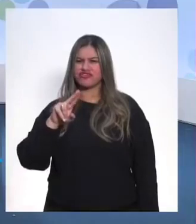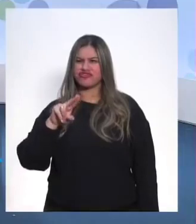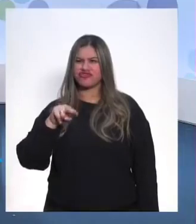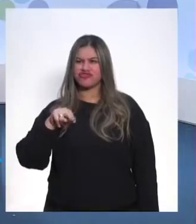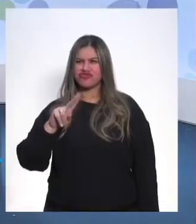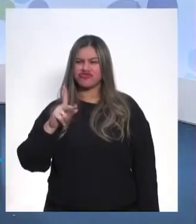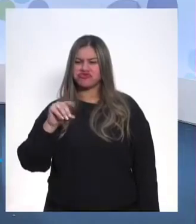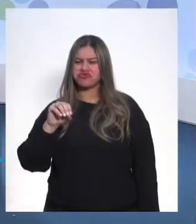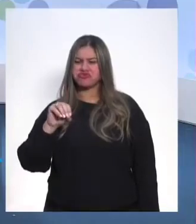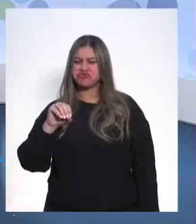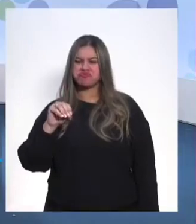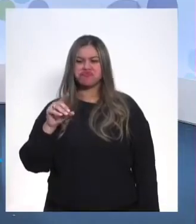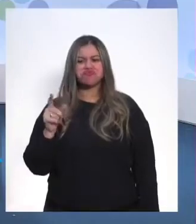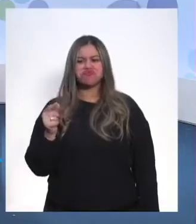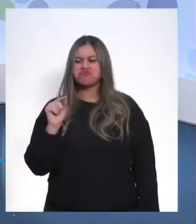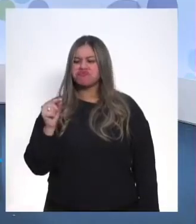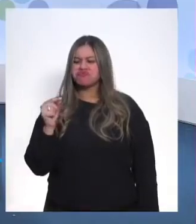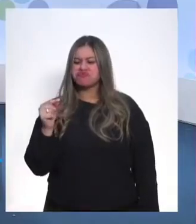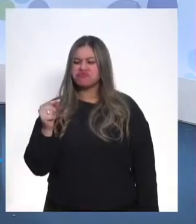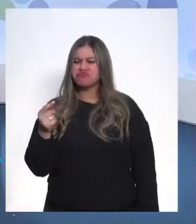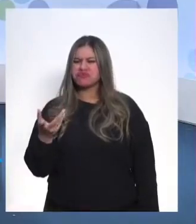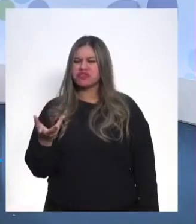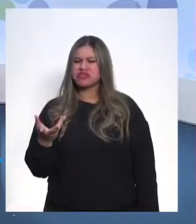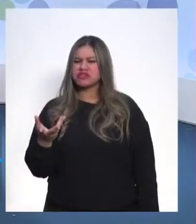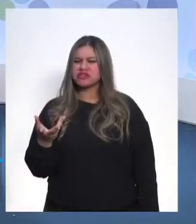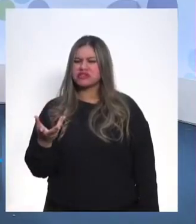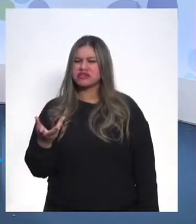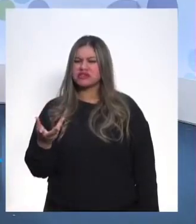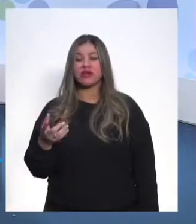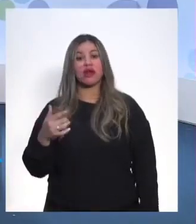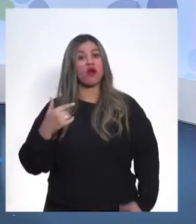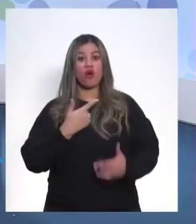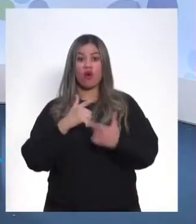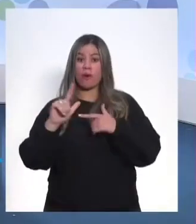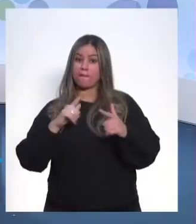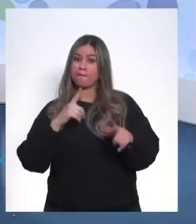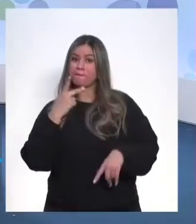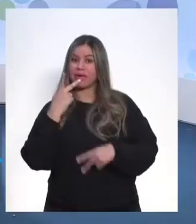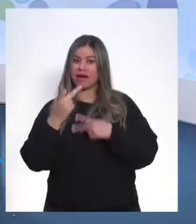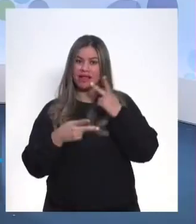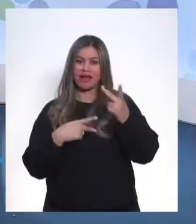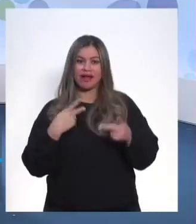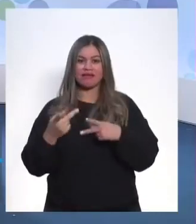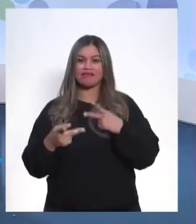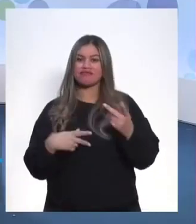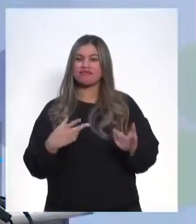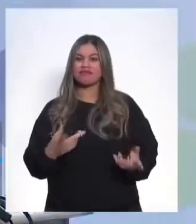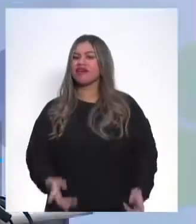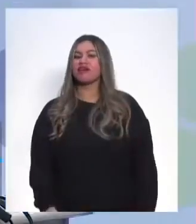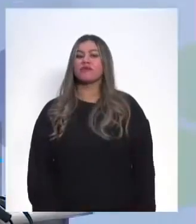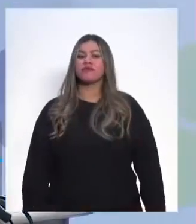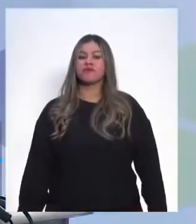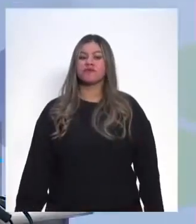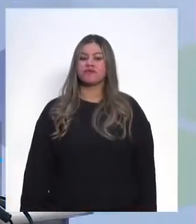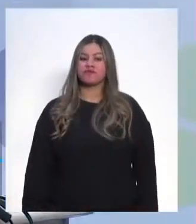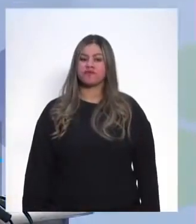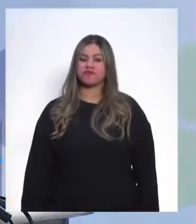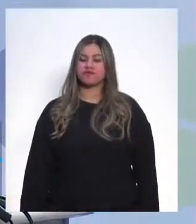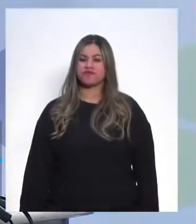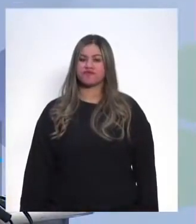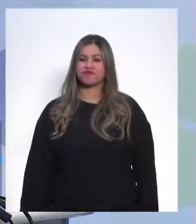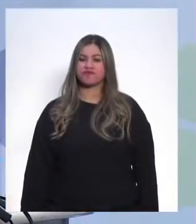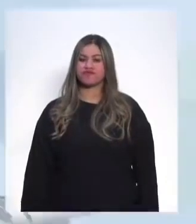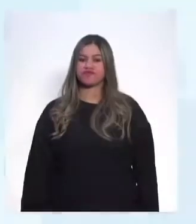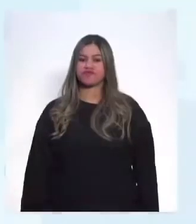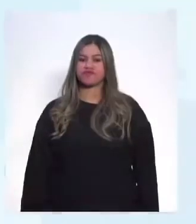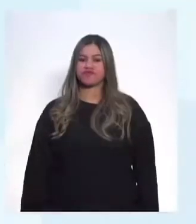é tinha. chuvendinho, Pro? Chuvendinho. Traduz pra gente aí. É osso. Chuvendinho. Bora lá, senão a gente fica aqui um tempão nessa aula. Então vamos lá. Por dentro do conteúdo, coloca aí na